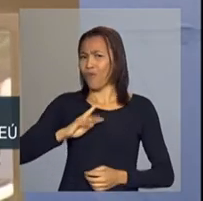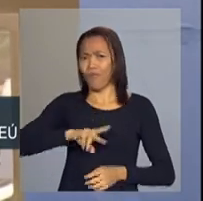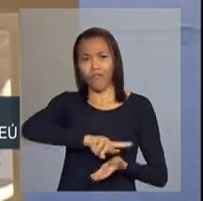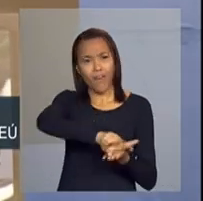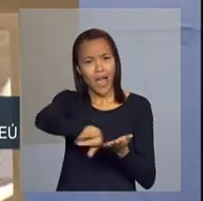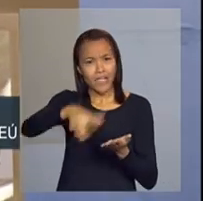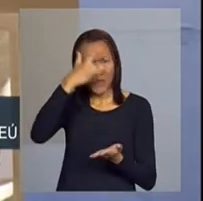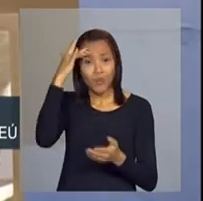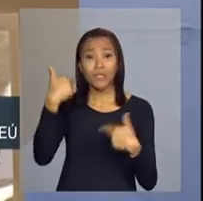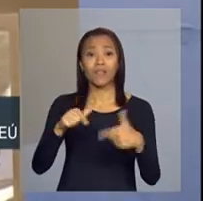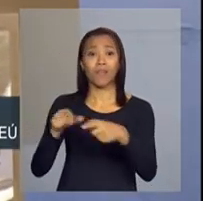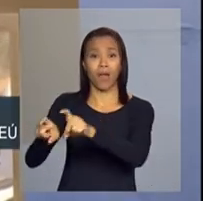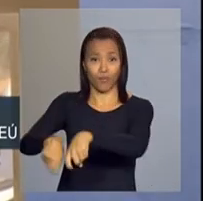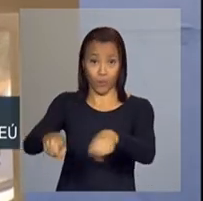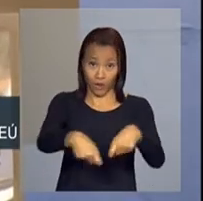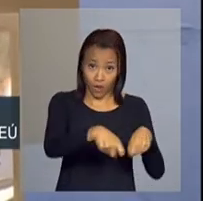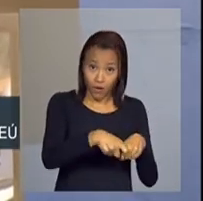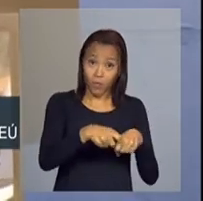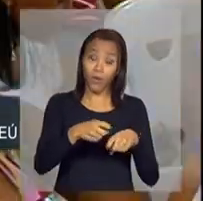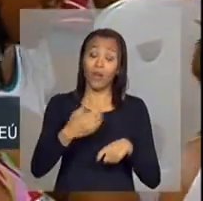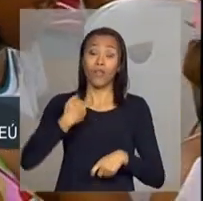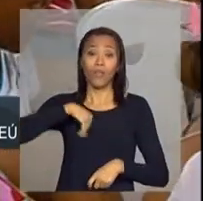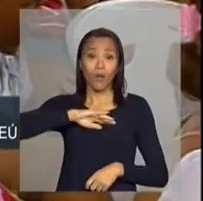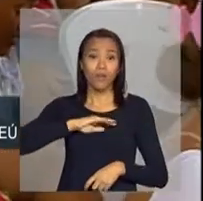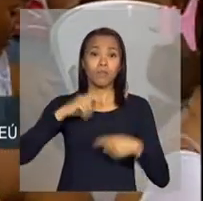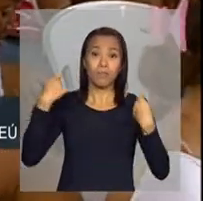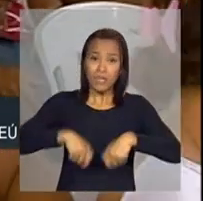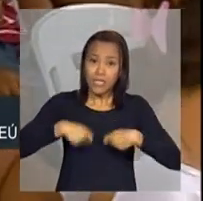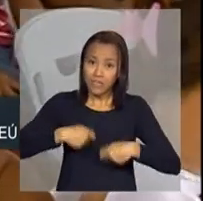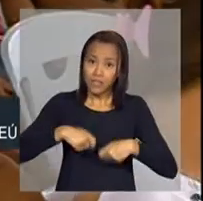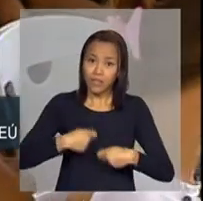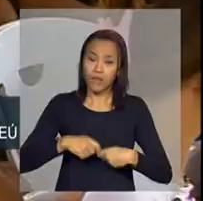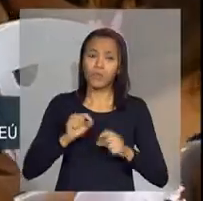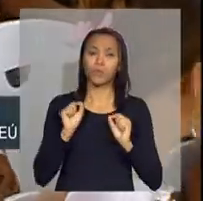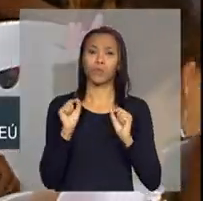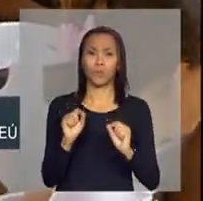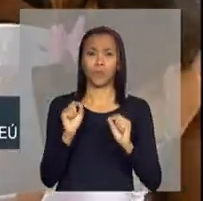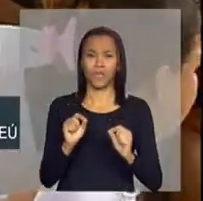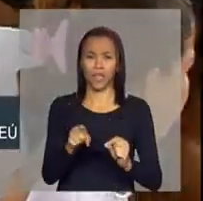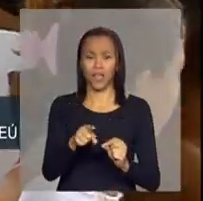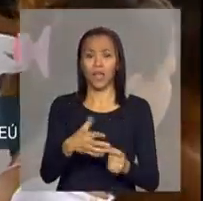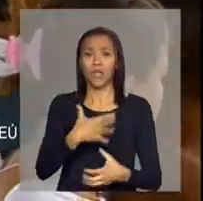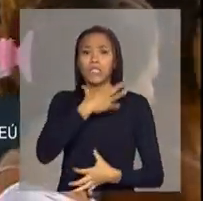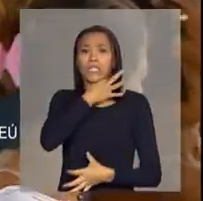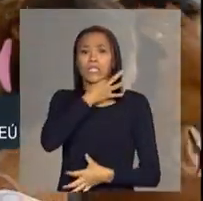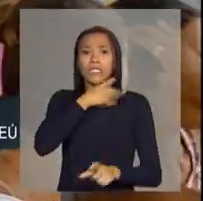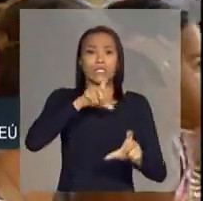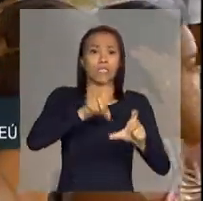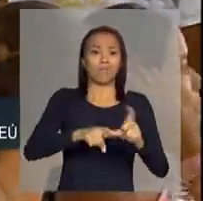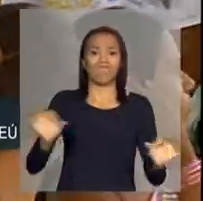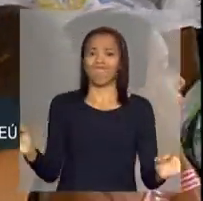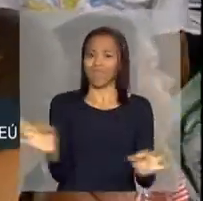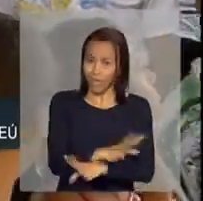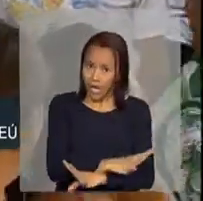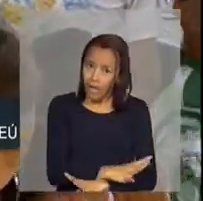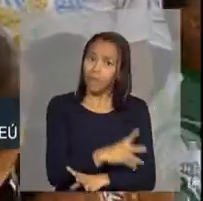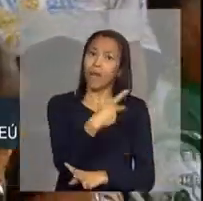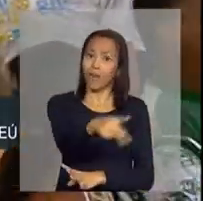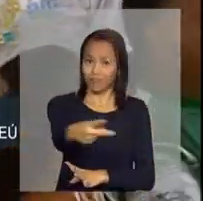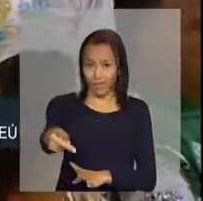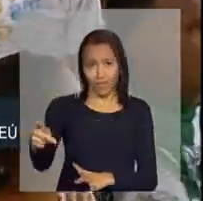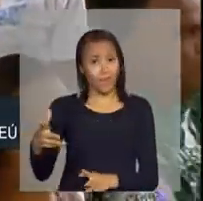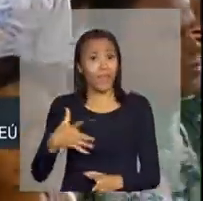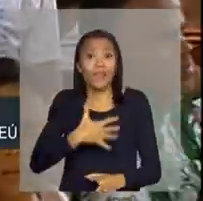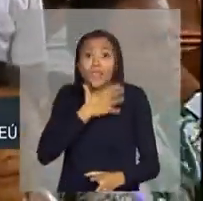trabalhadoras rurais. E nós precisamos que seja anistiado o débito desses agricultores, dos trabalhadores, porque não